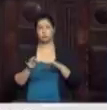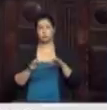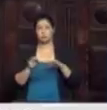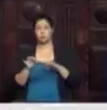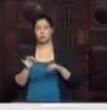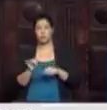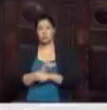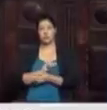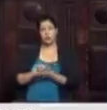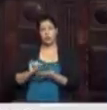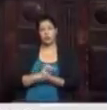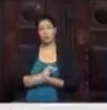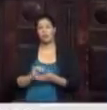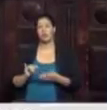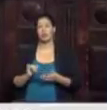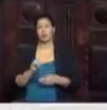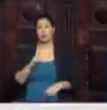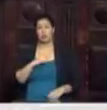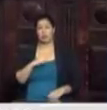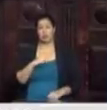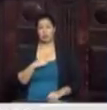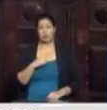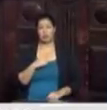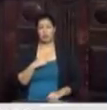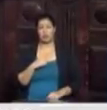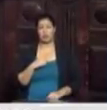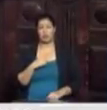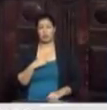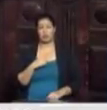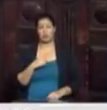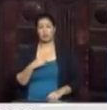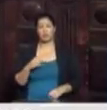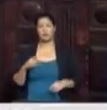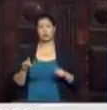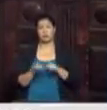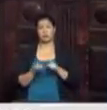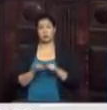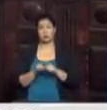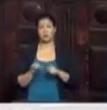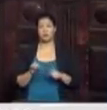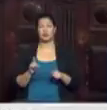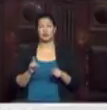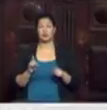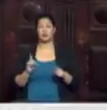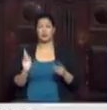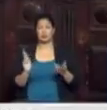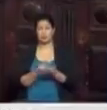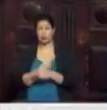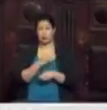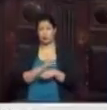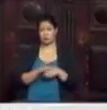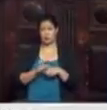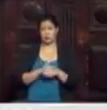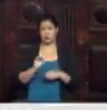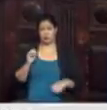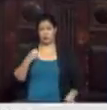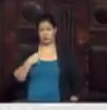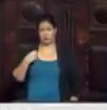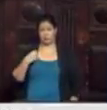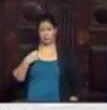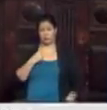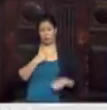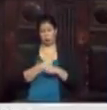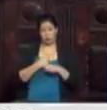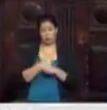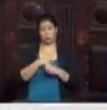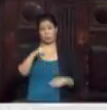petróleo, das comunicações, a nacionalização do subsolo. A Constituição de 88